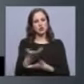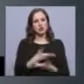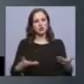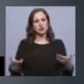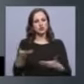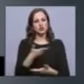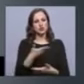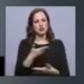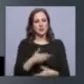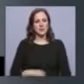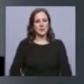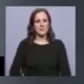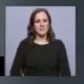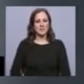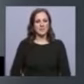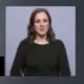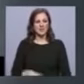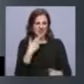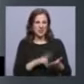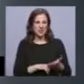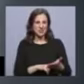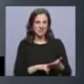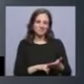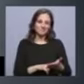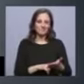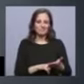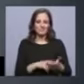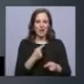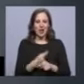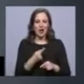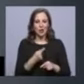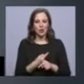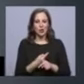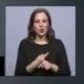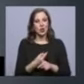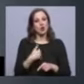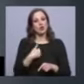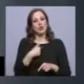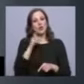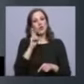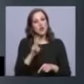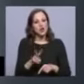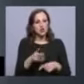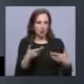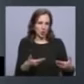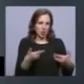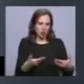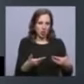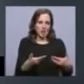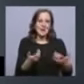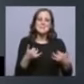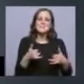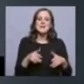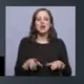atualmente é algo que eu não acompanho atualidade mas é algo que